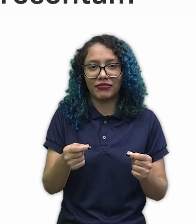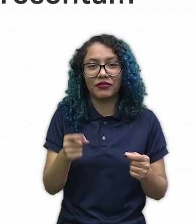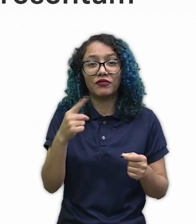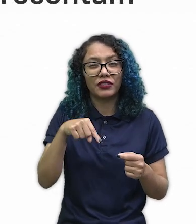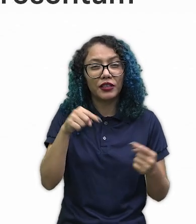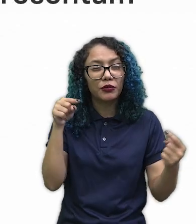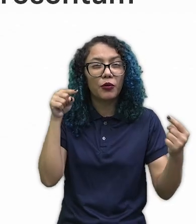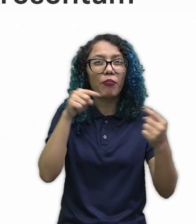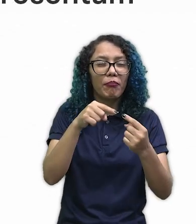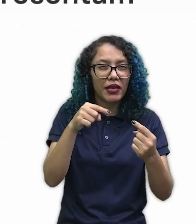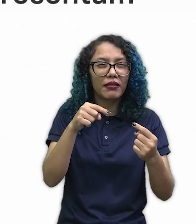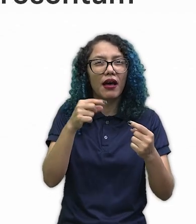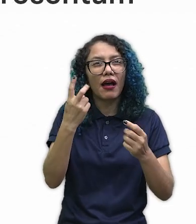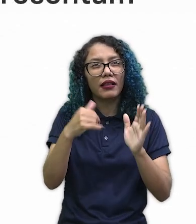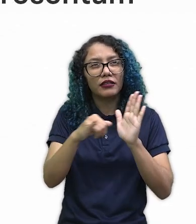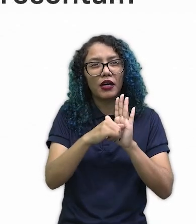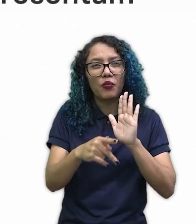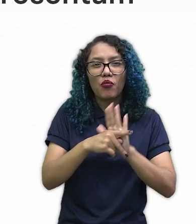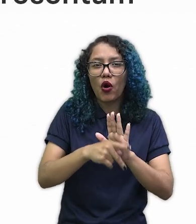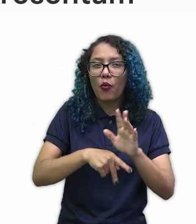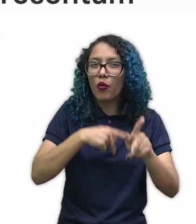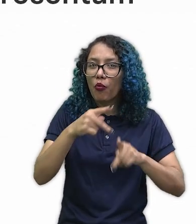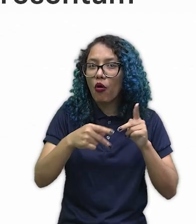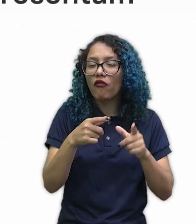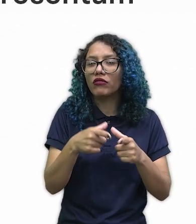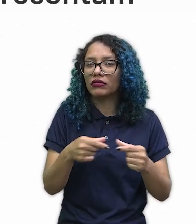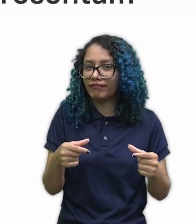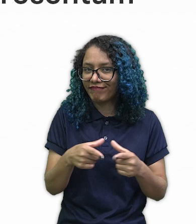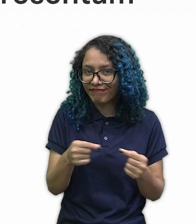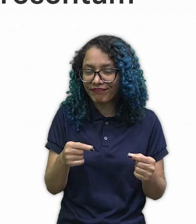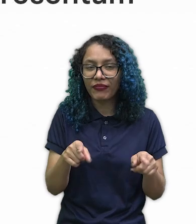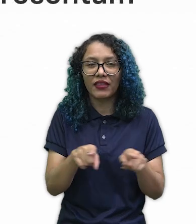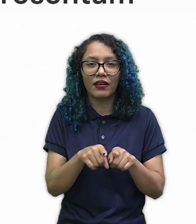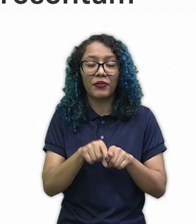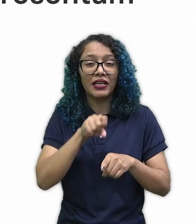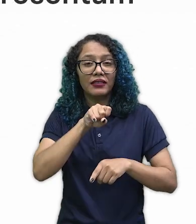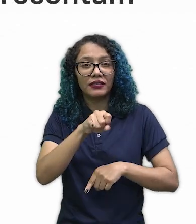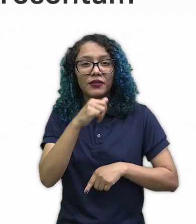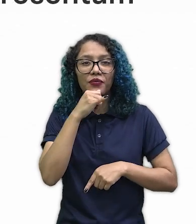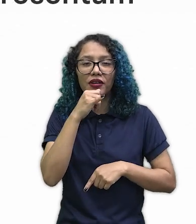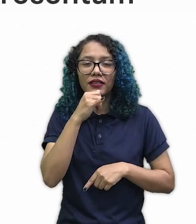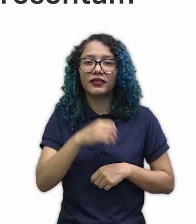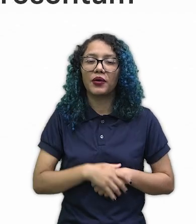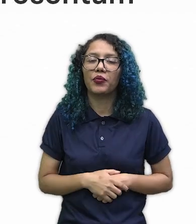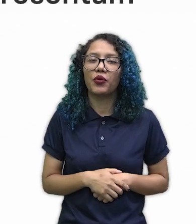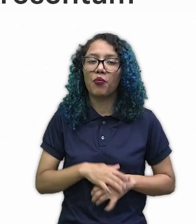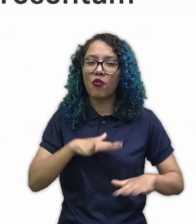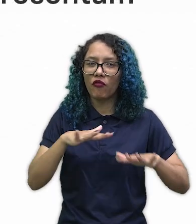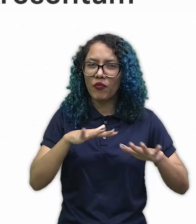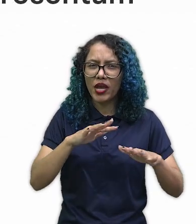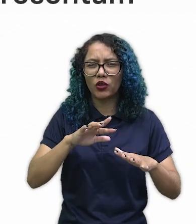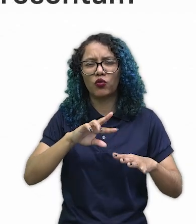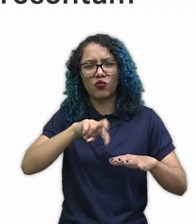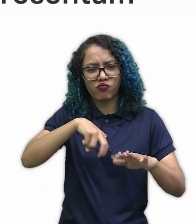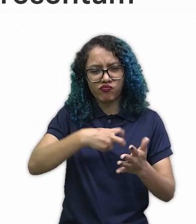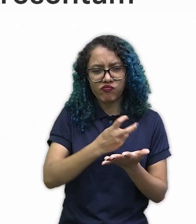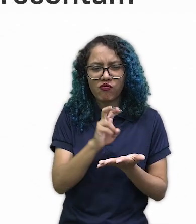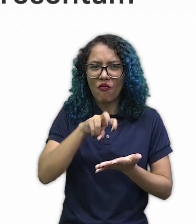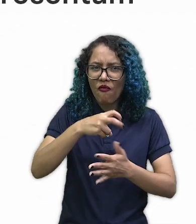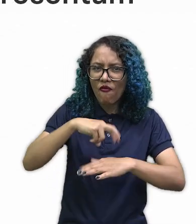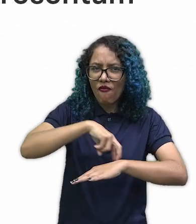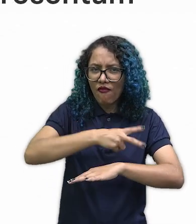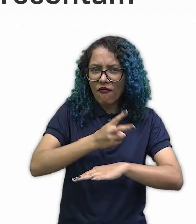do povo japonês. Quando você vê alguém fazendo movimentos acrobáticos,